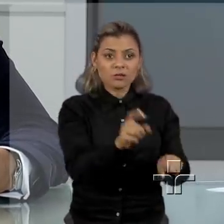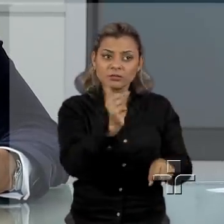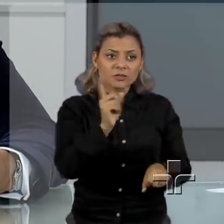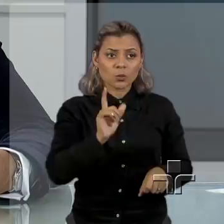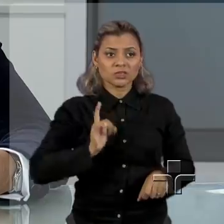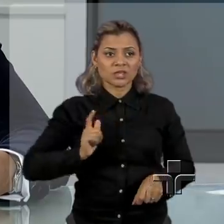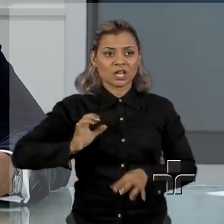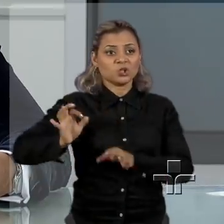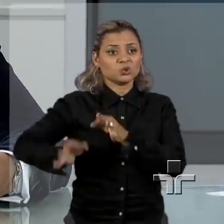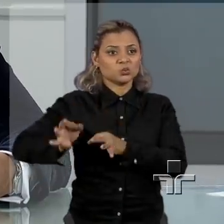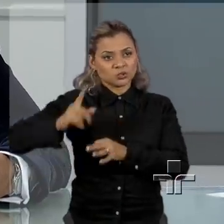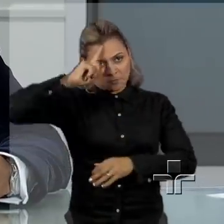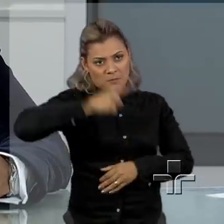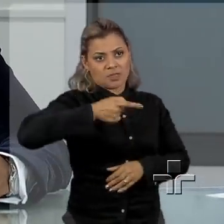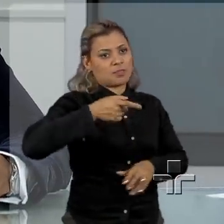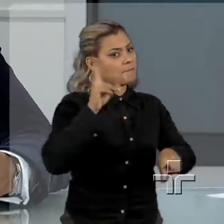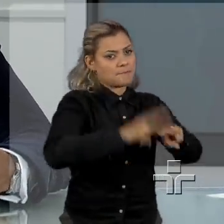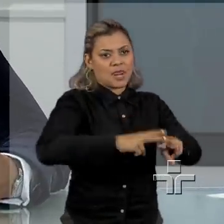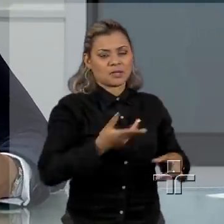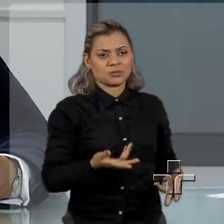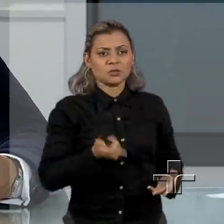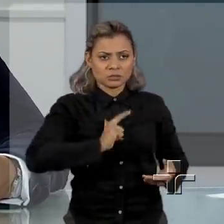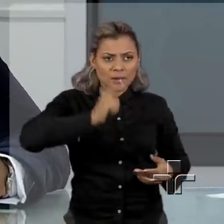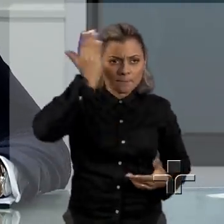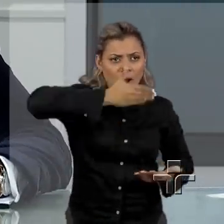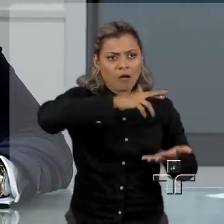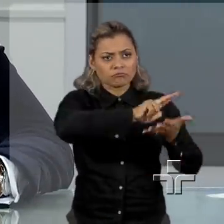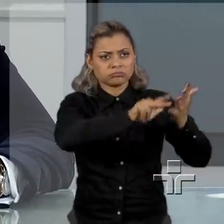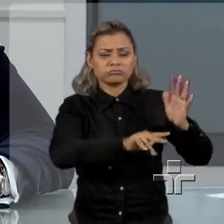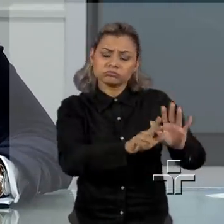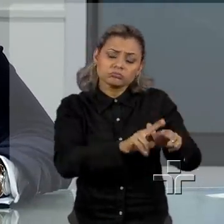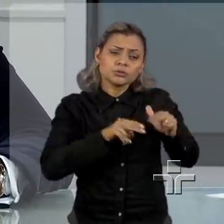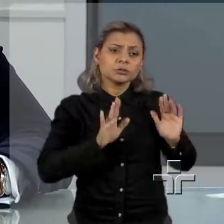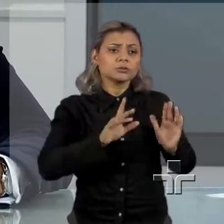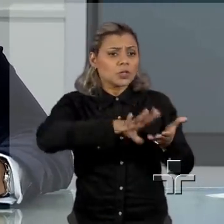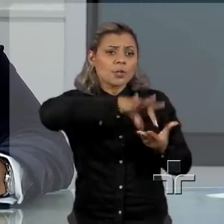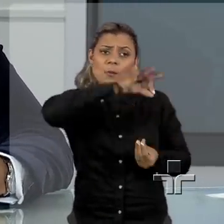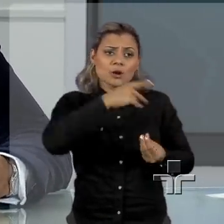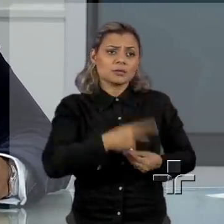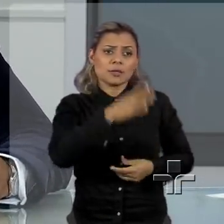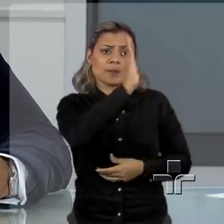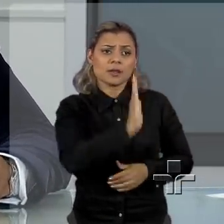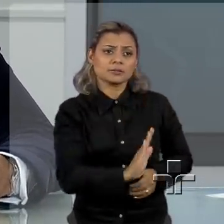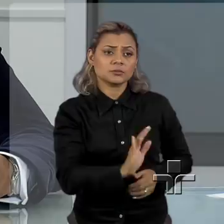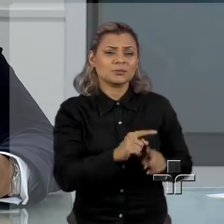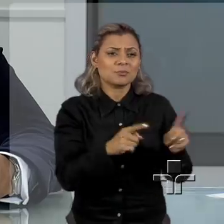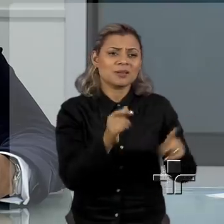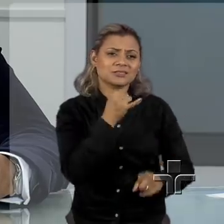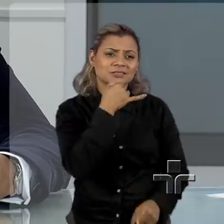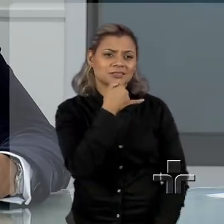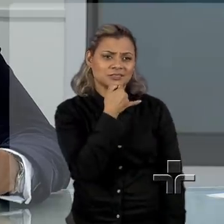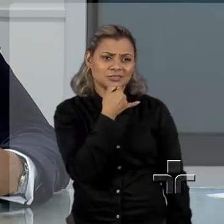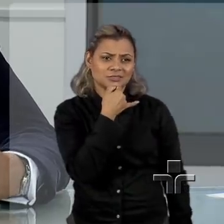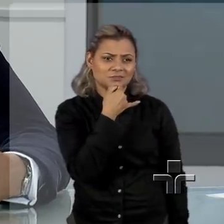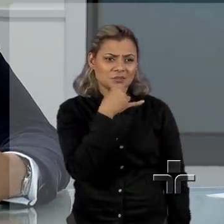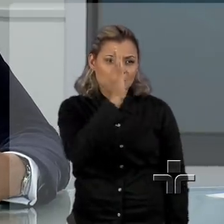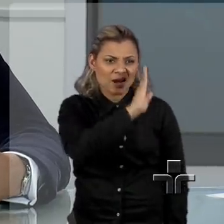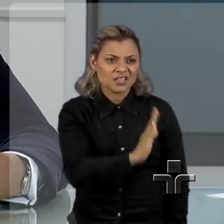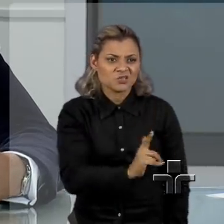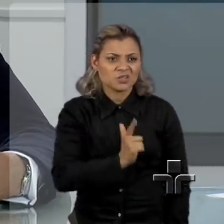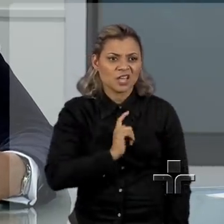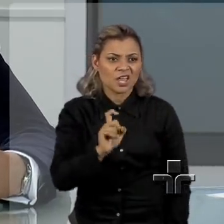juiz referendado, baseado em provas, ou seja, e assim funciona a democracia. Mas que triste que o Brasil já tenha